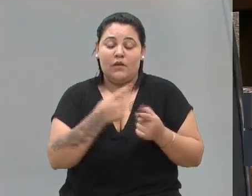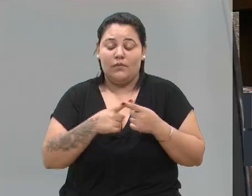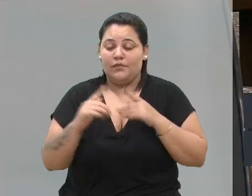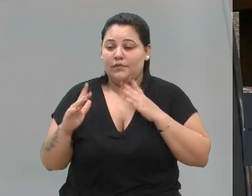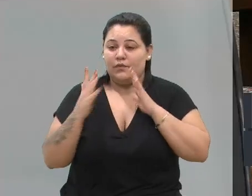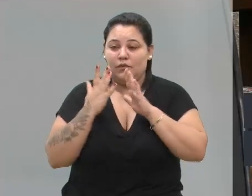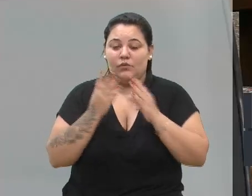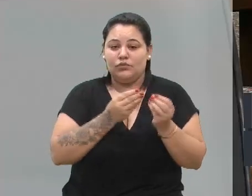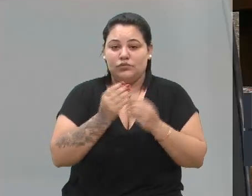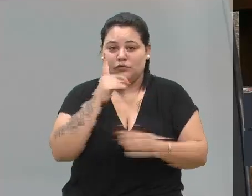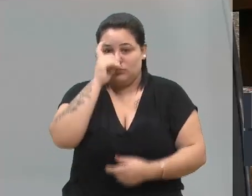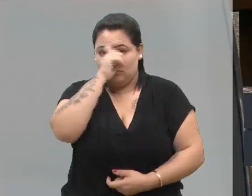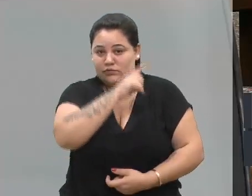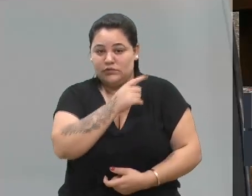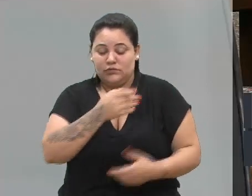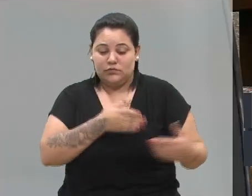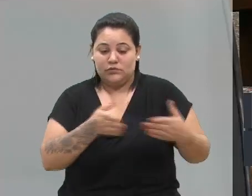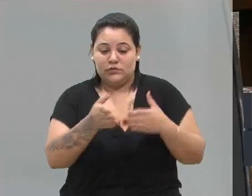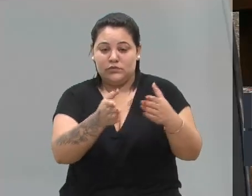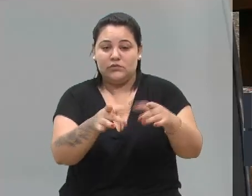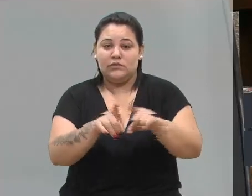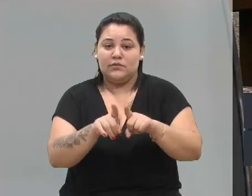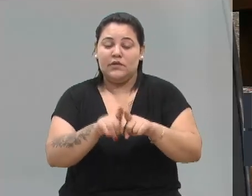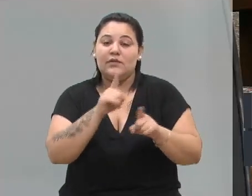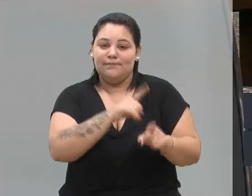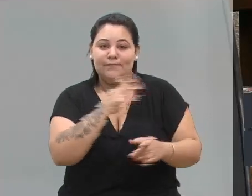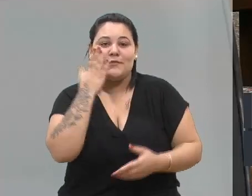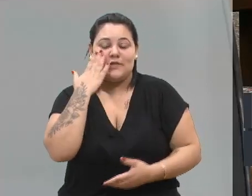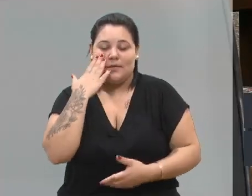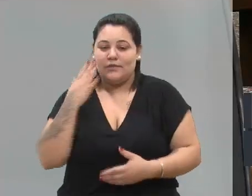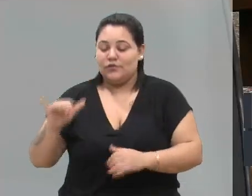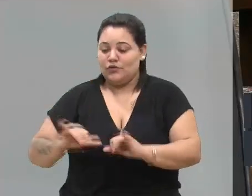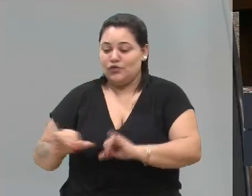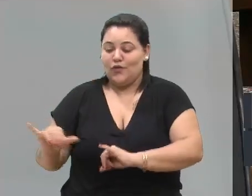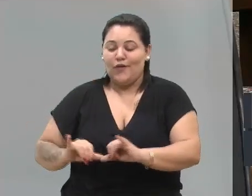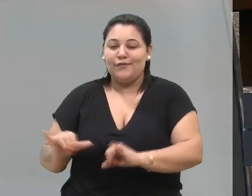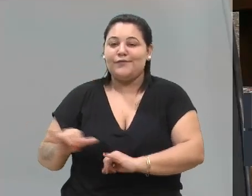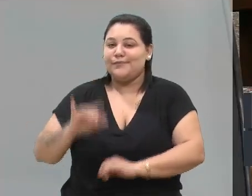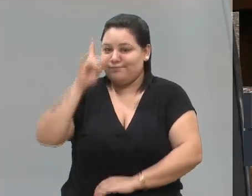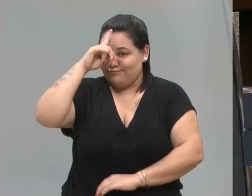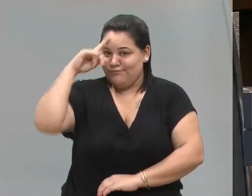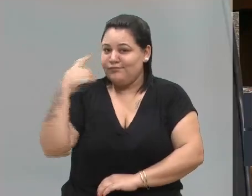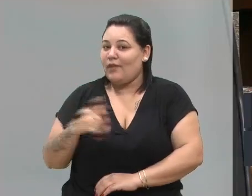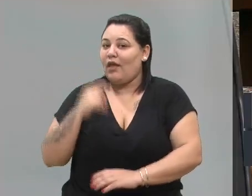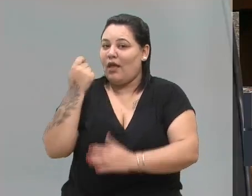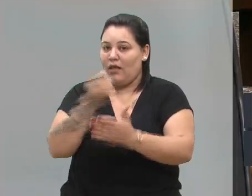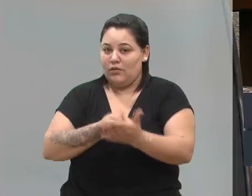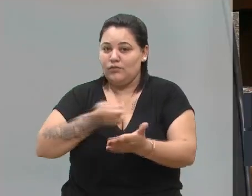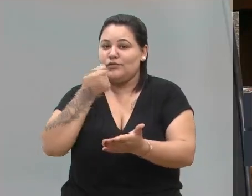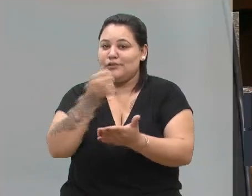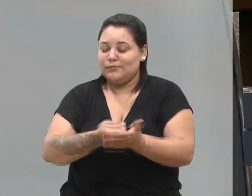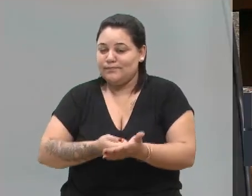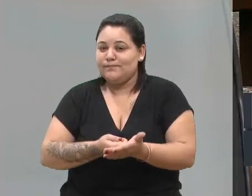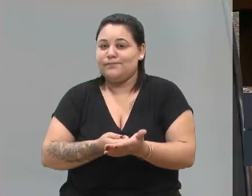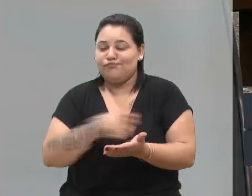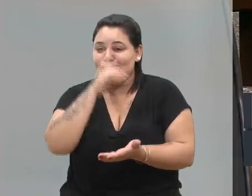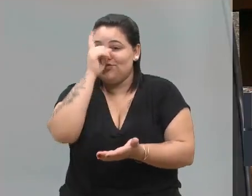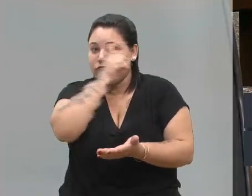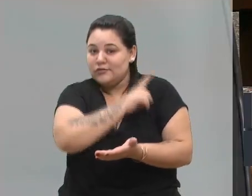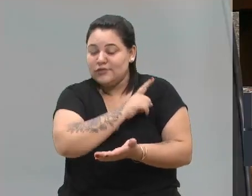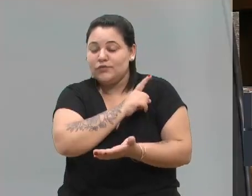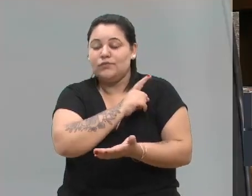muitas dificuldades nesse caminho. Ele sabe o quanto ele sofreu, o quanto ele apanhou, o quanto foi difícil